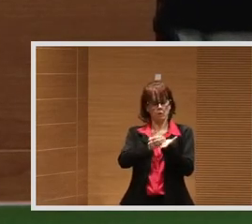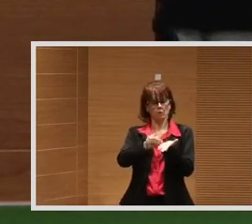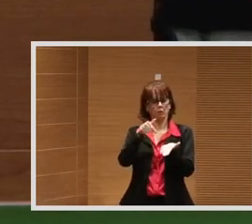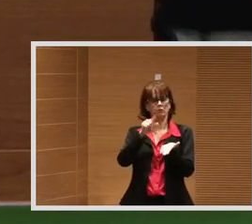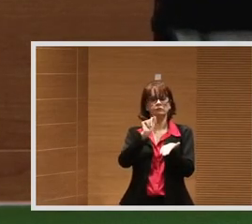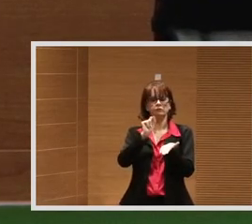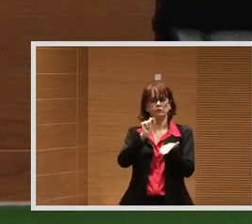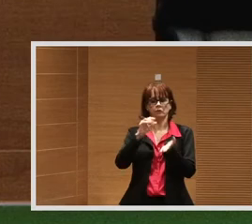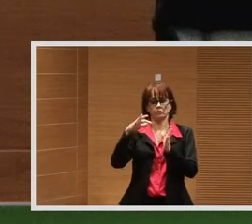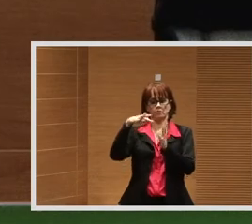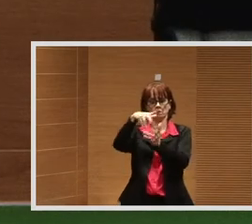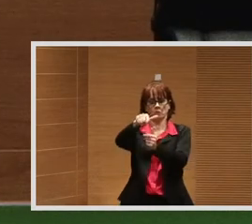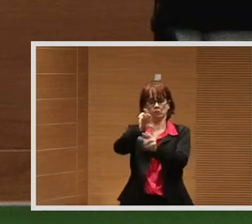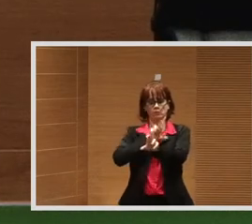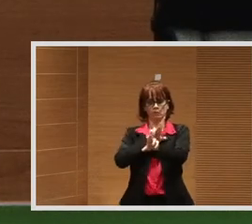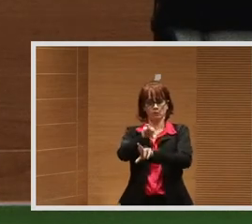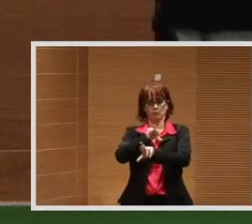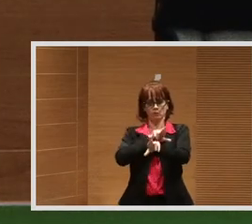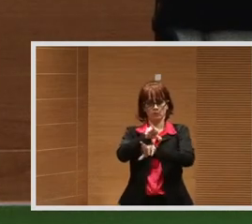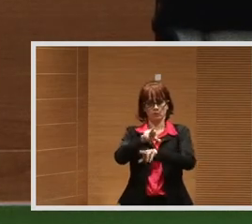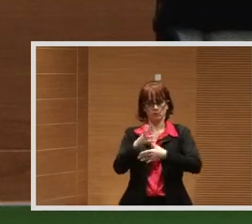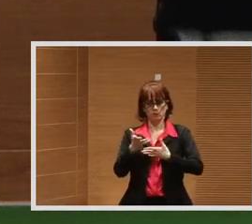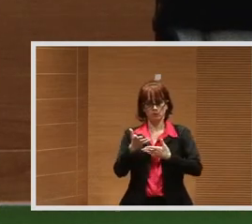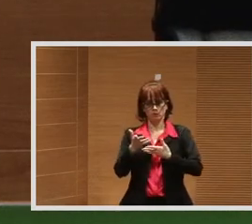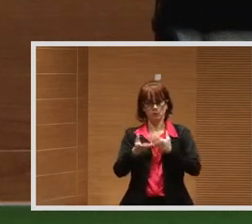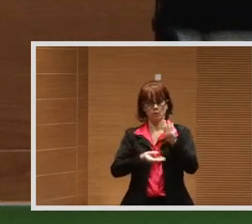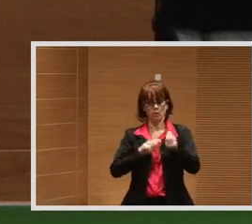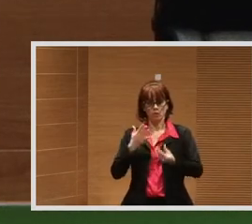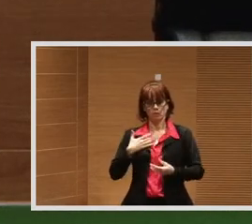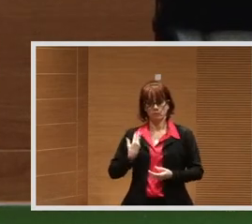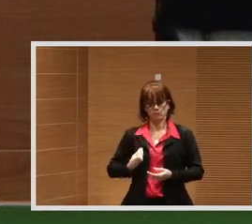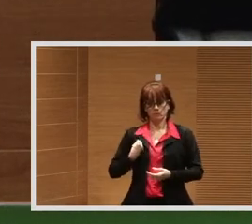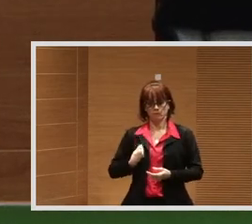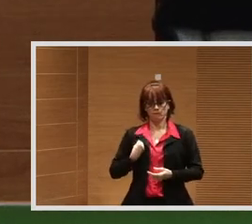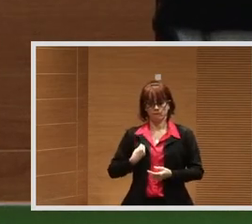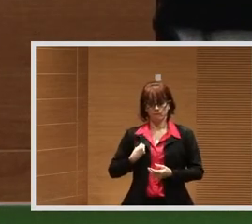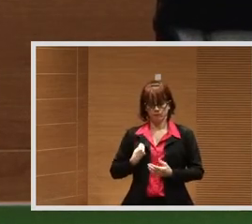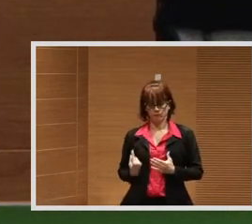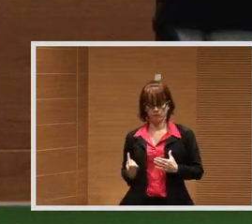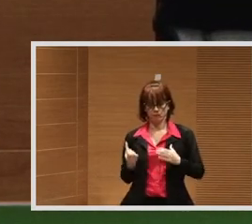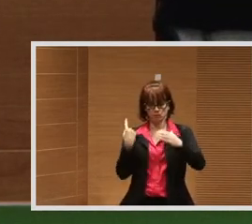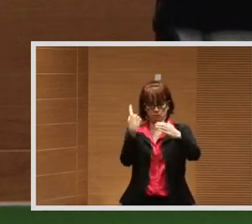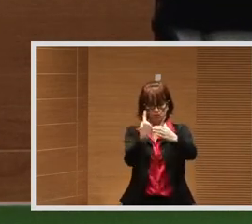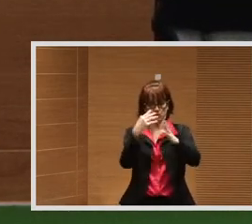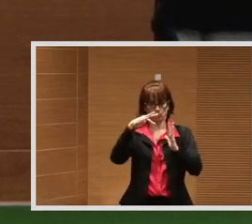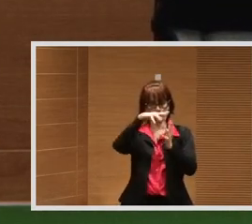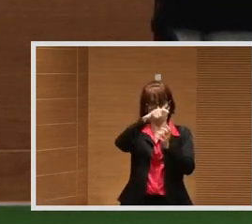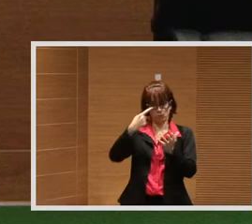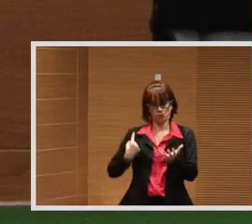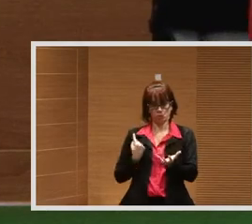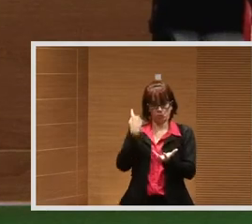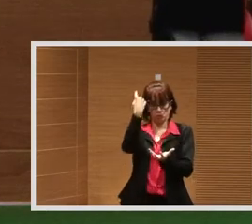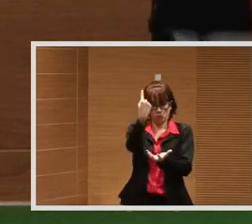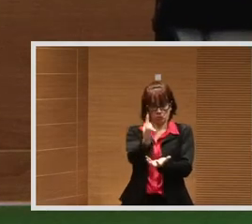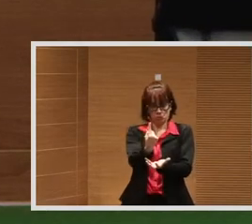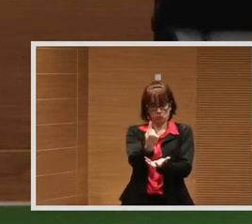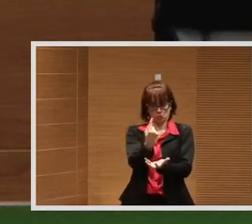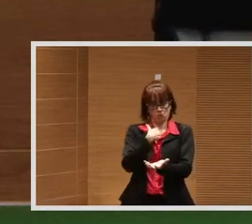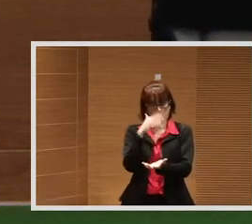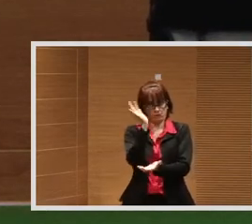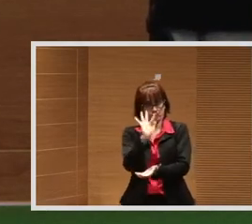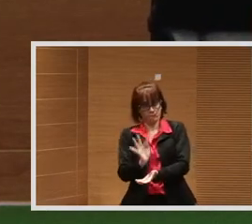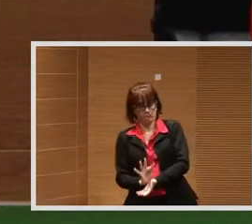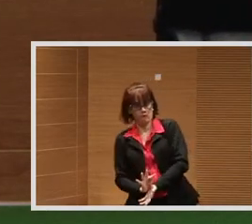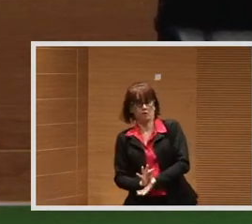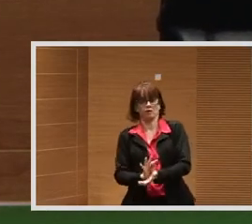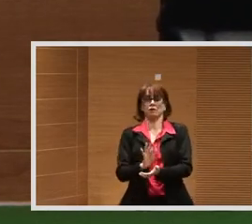minha postura física. Como é que eu estou pisando no mundo? Como é que está a relação comigo, com os outros? Eu estou feliz, eu estou sofrendo, eu dormi bem,